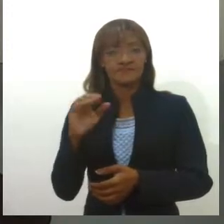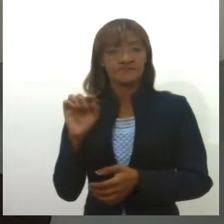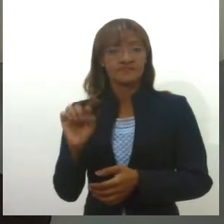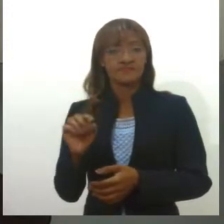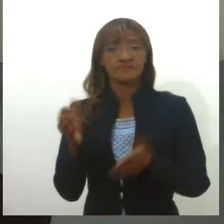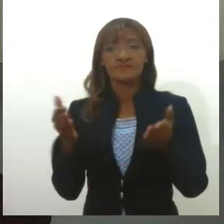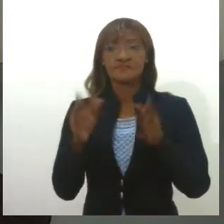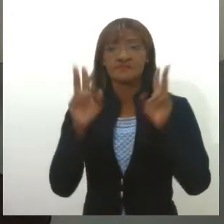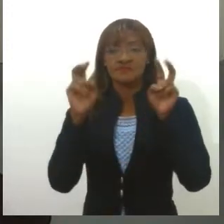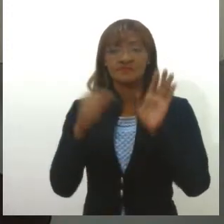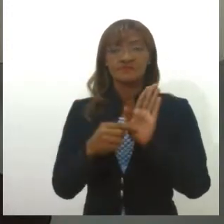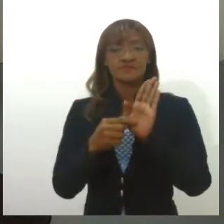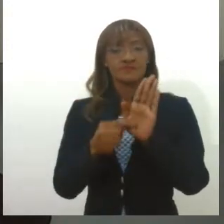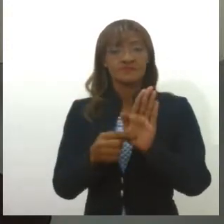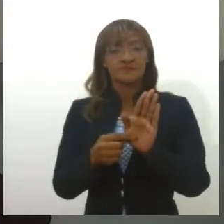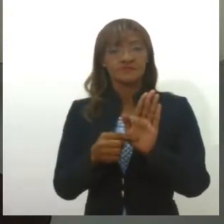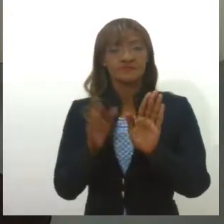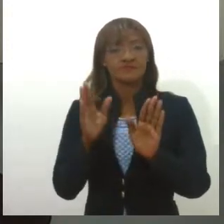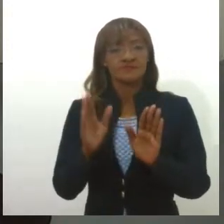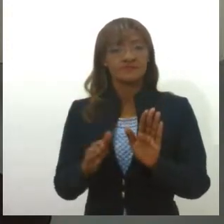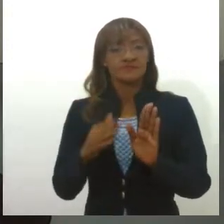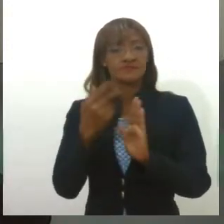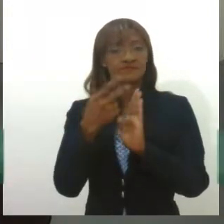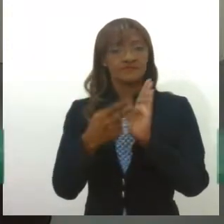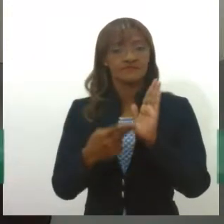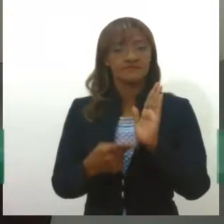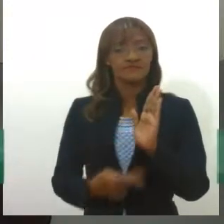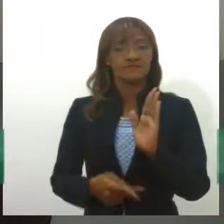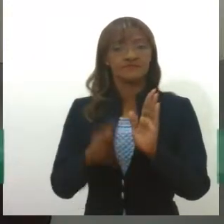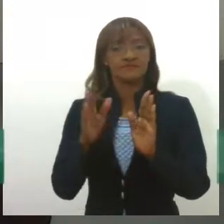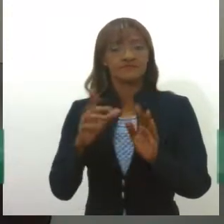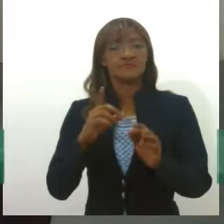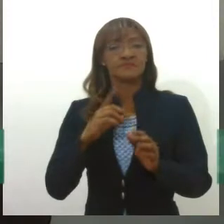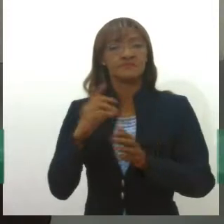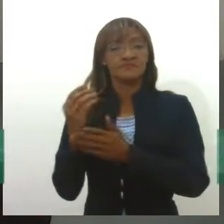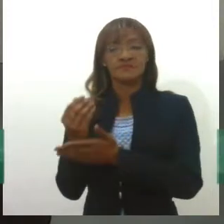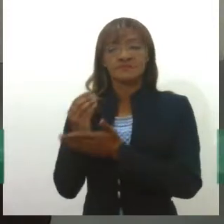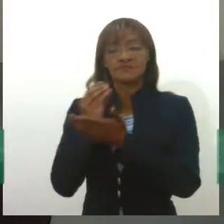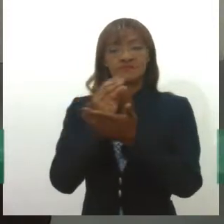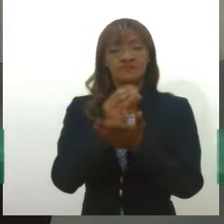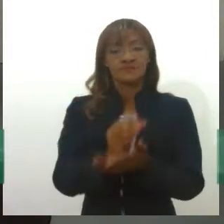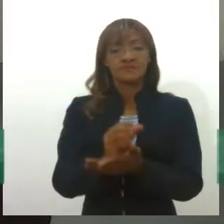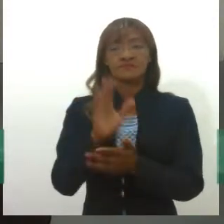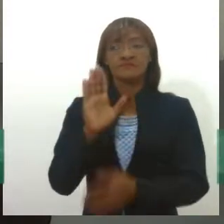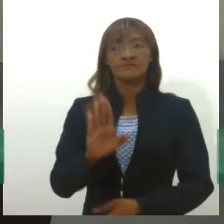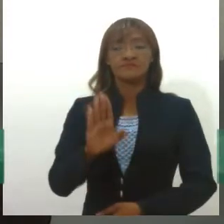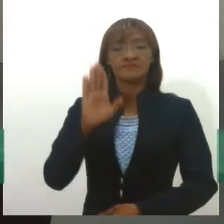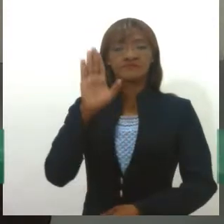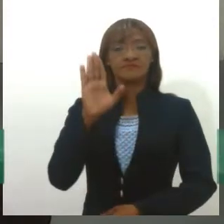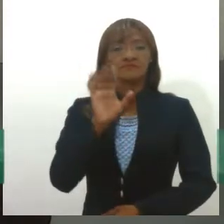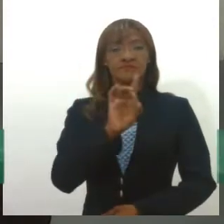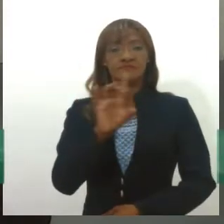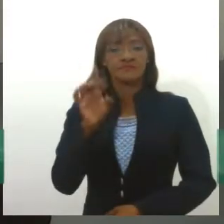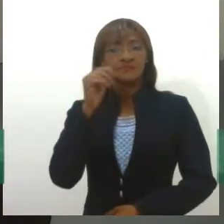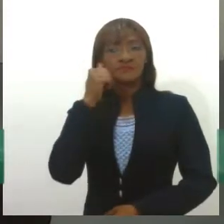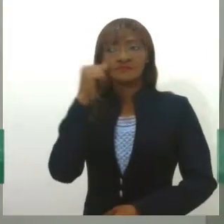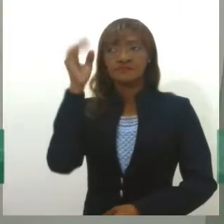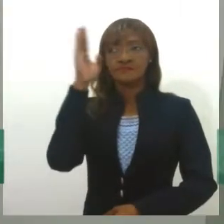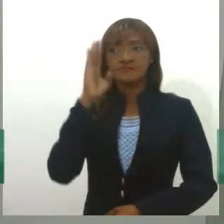o tema de hoje. A PEC que trata da destinação de recursos para as candidaturas de mulheres no